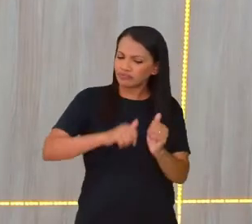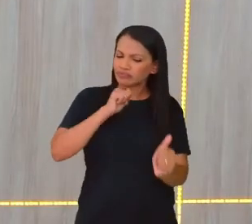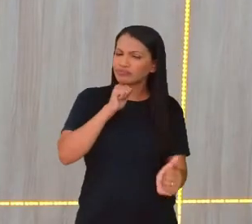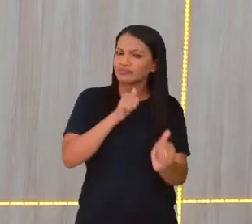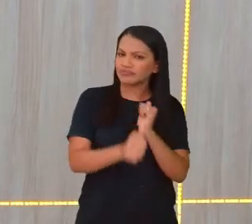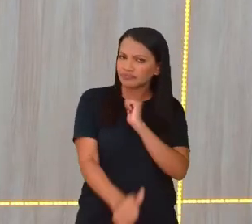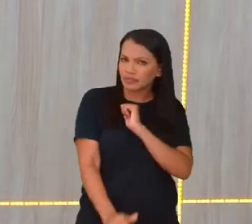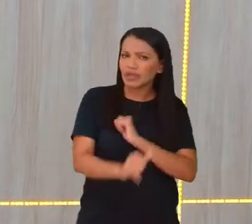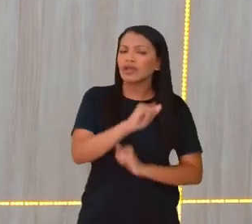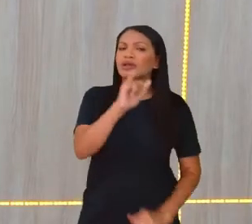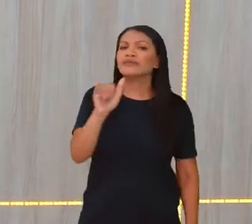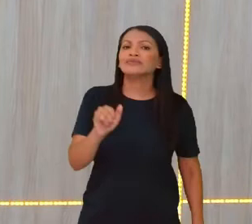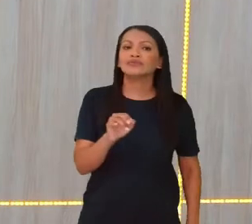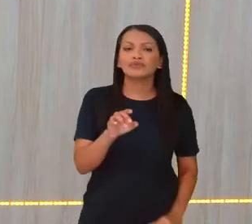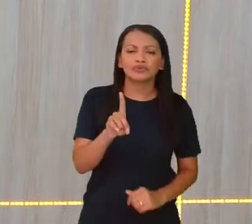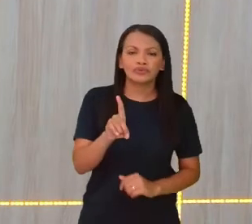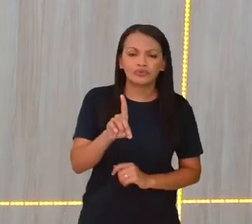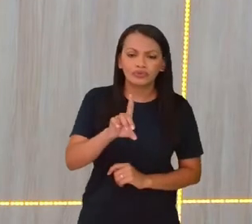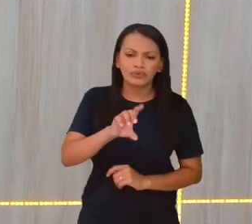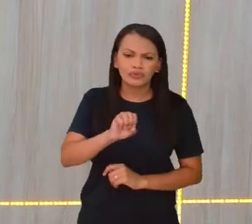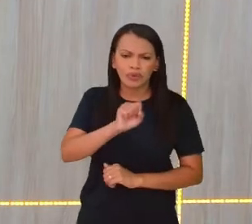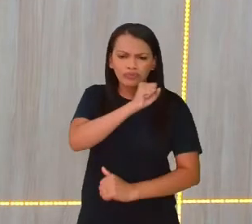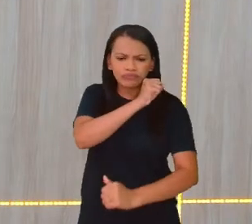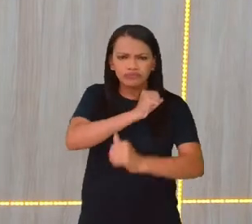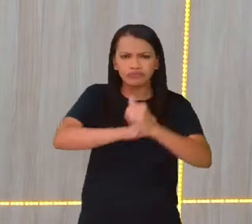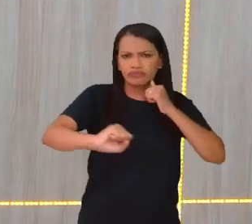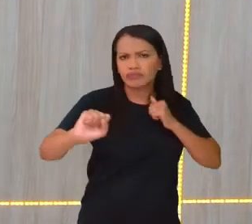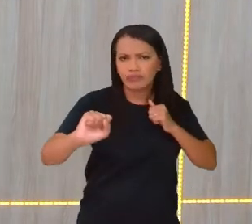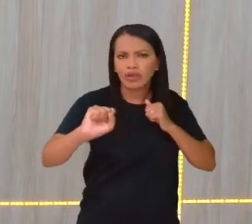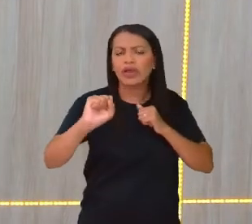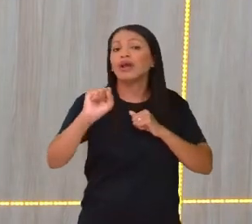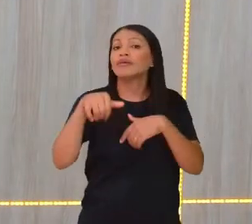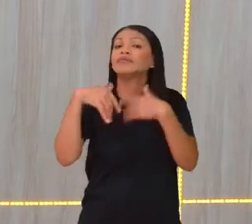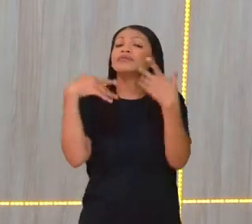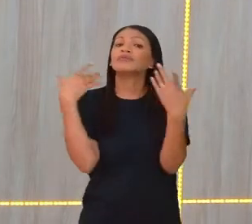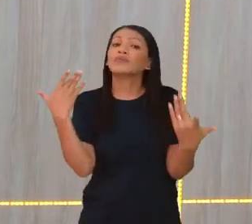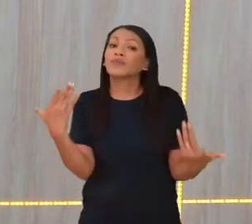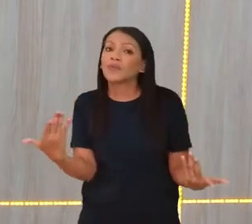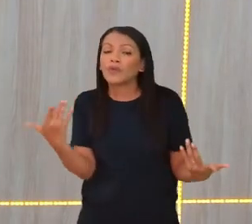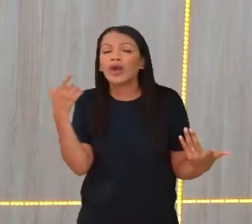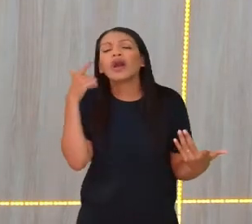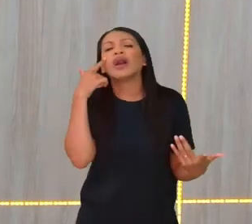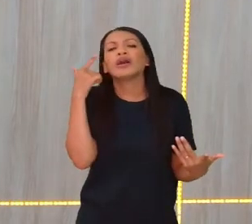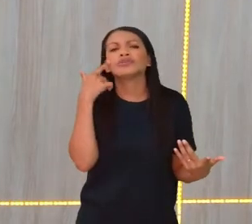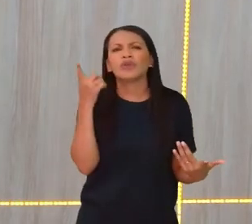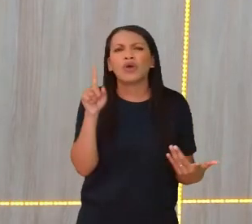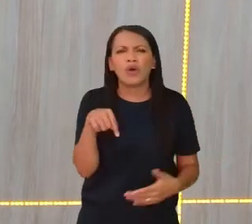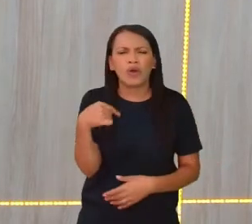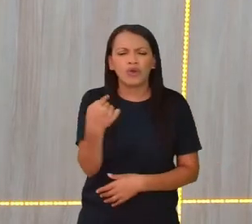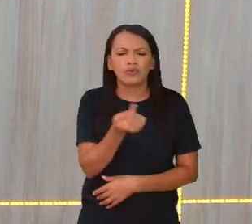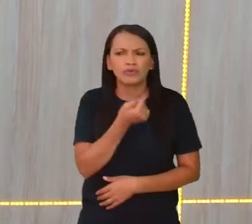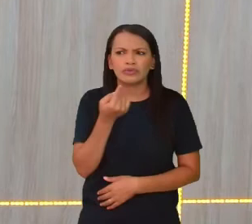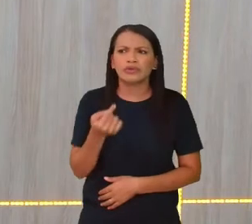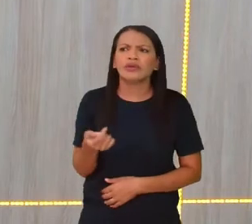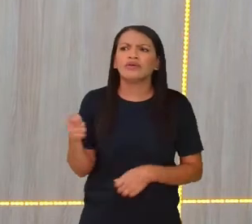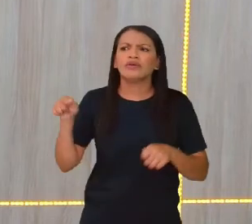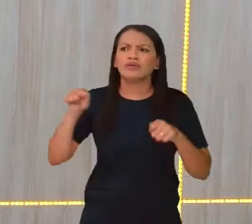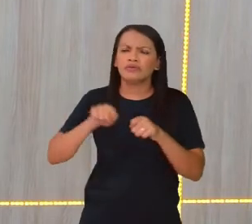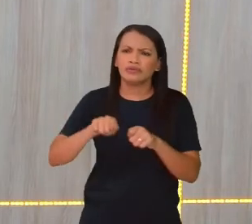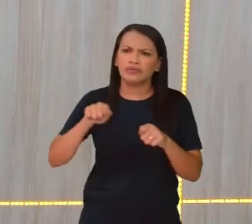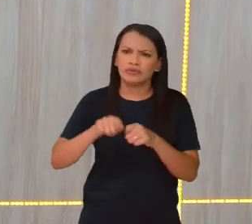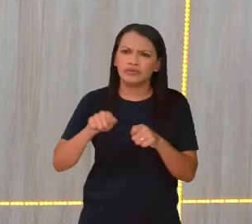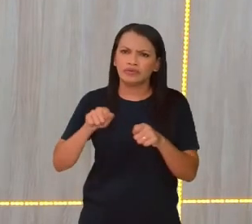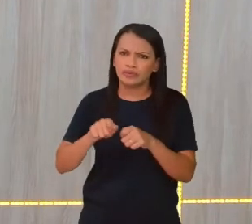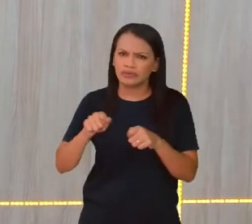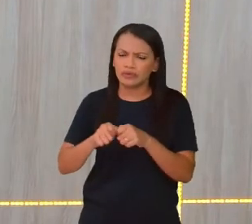aí por uns 7, 8 anos, de competir mesmo assim. E quando pra gente que é destro, quando a gente vai lutar com